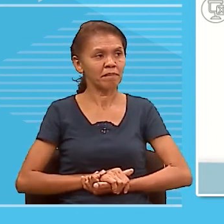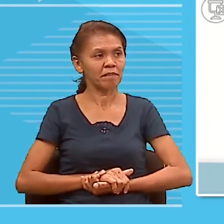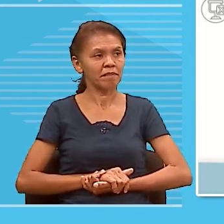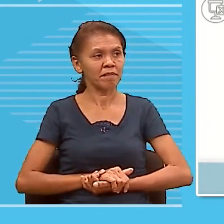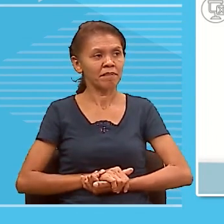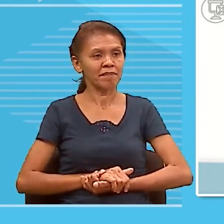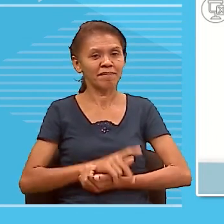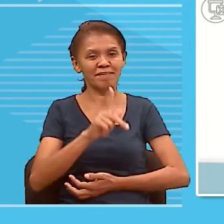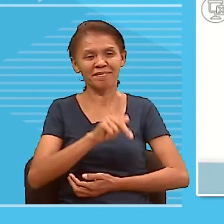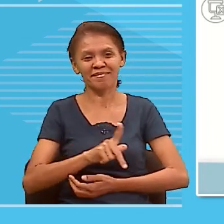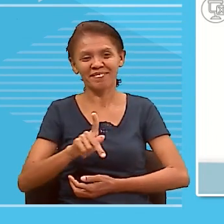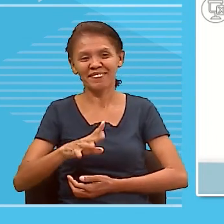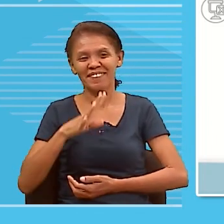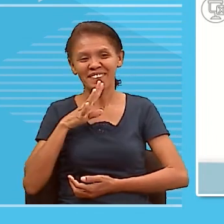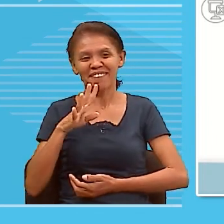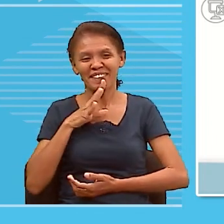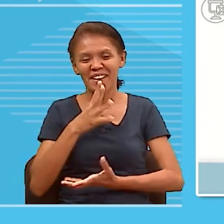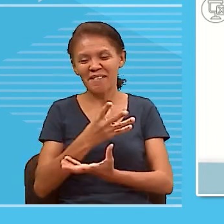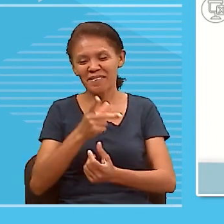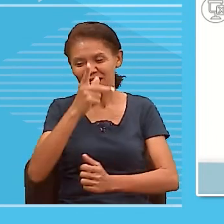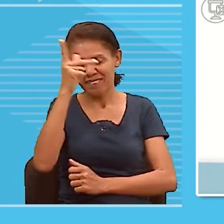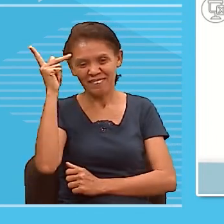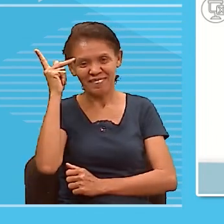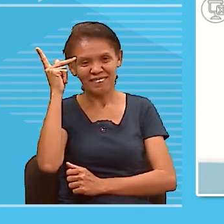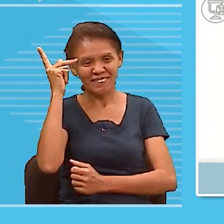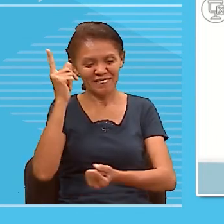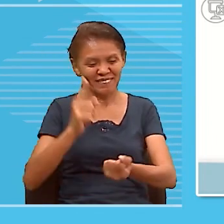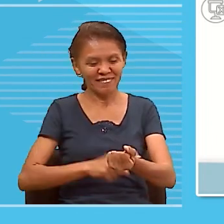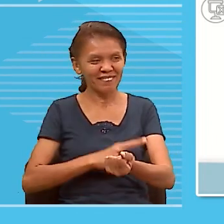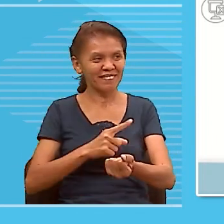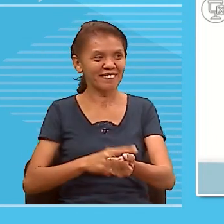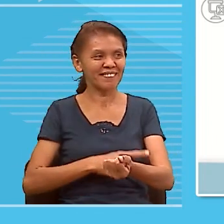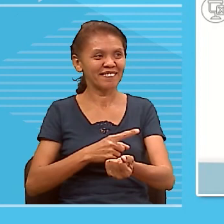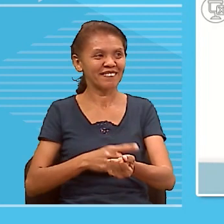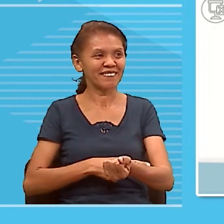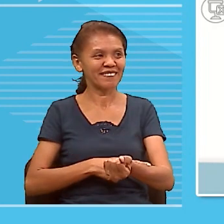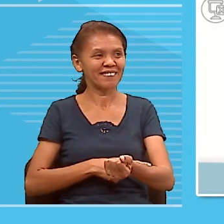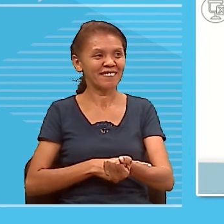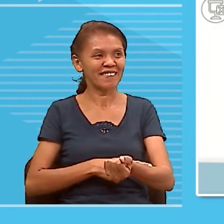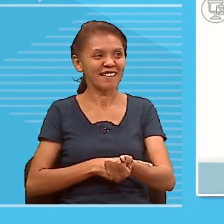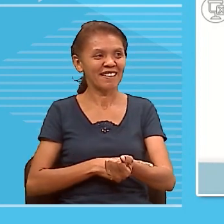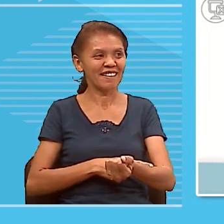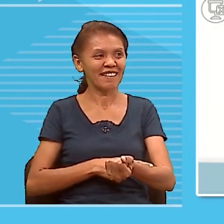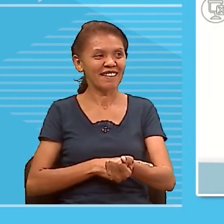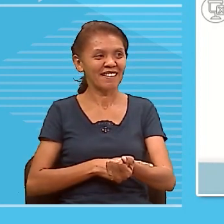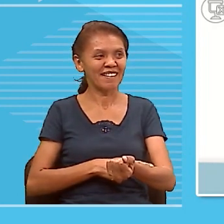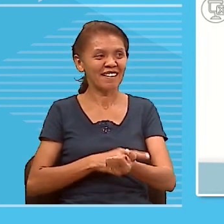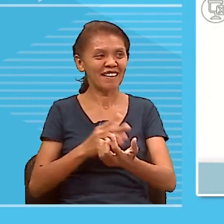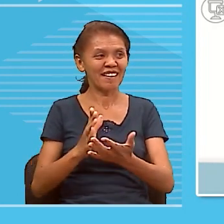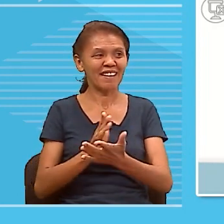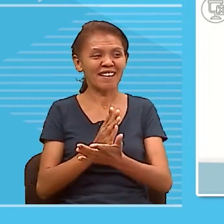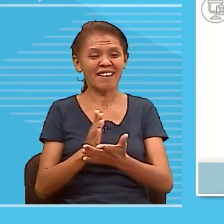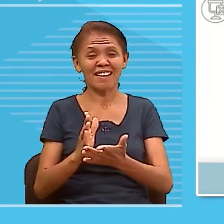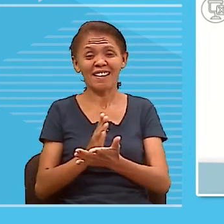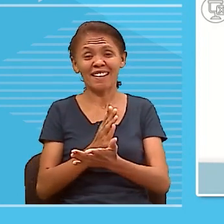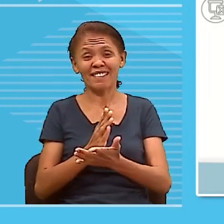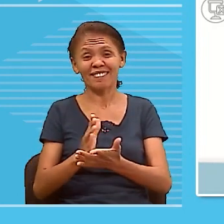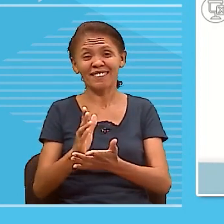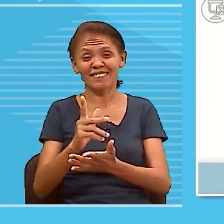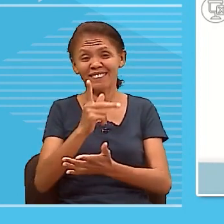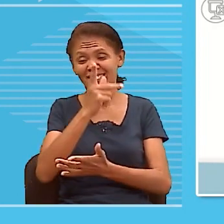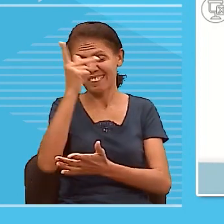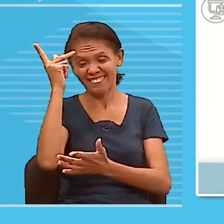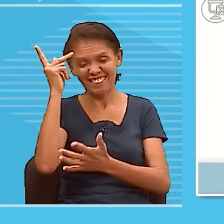amarela que as pessoas confundem muito né cor preta e cor branca não tem preto nem branco